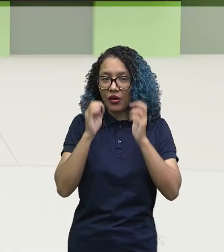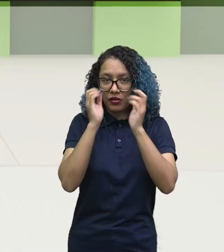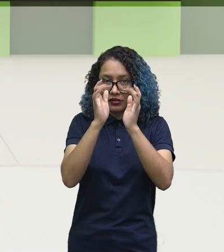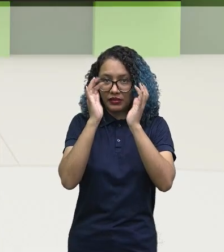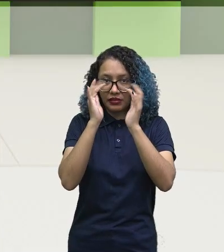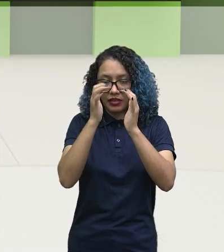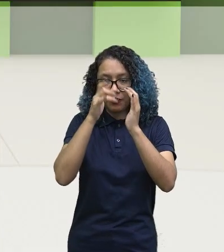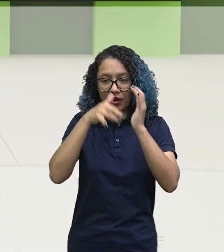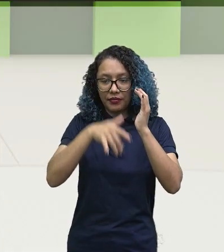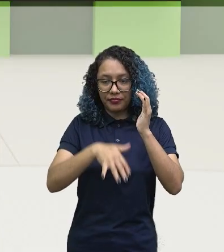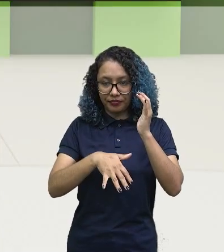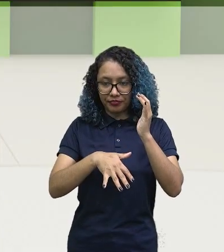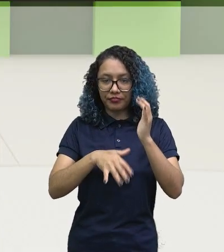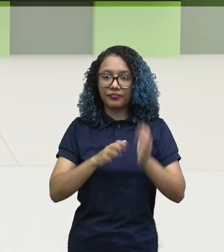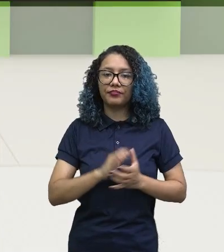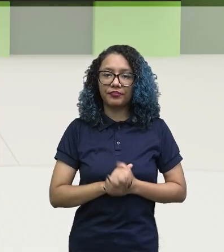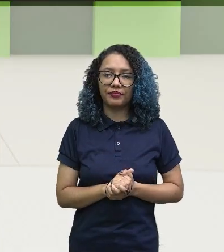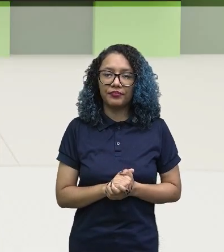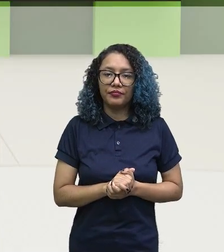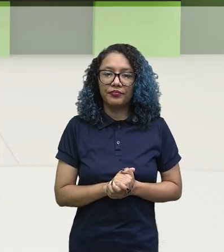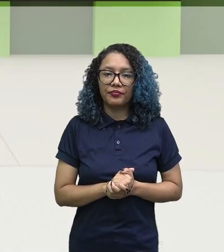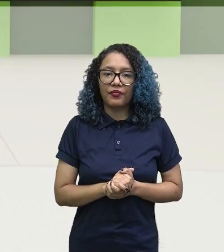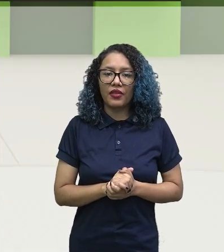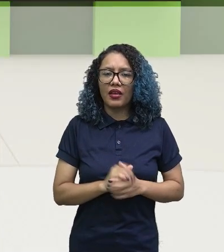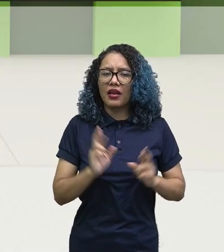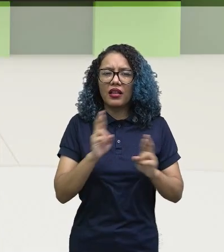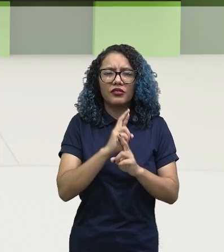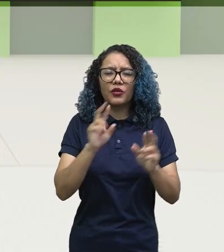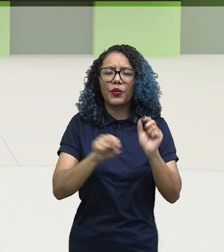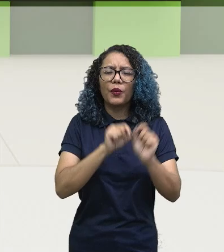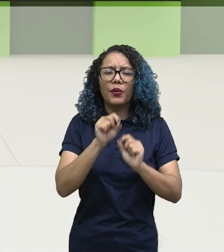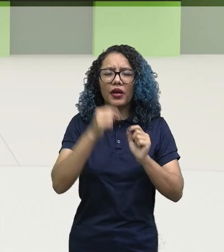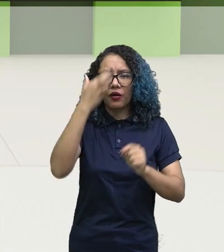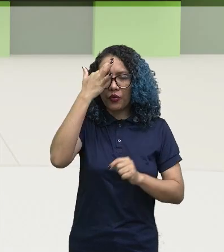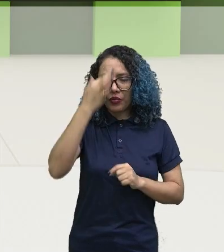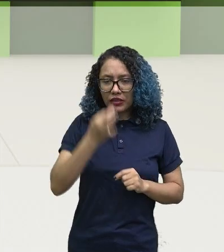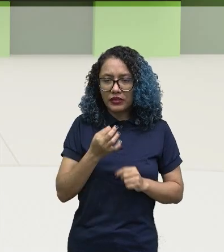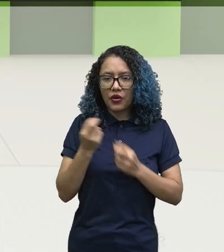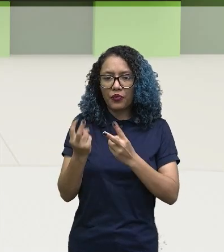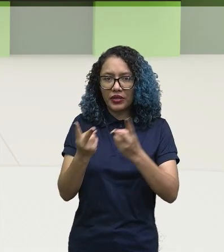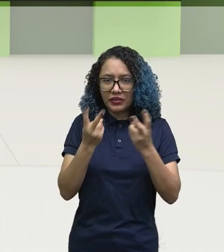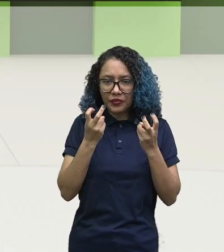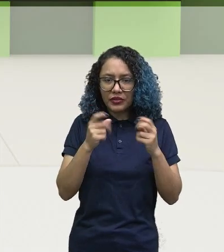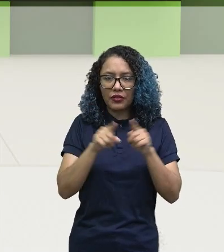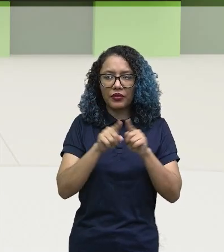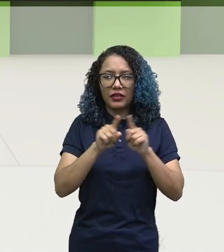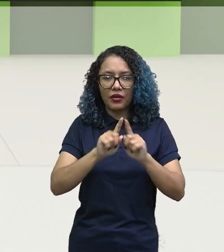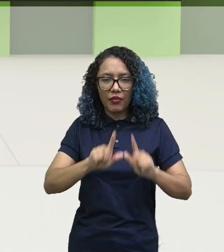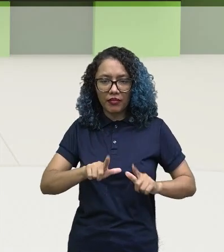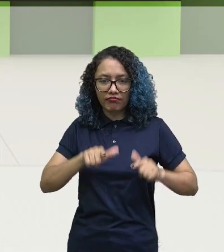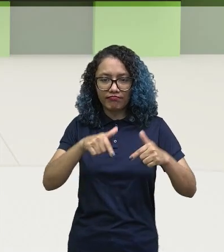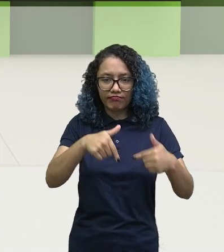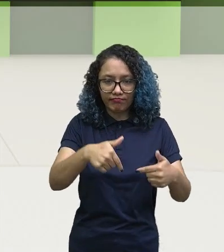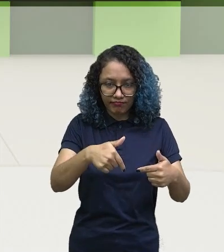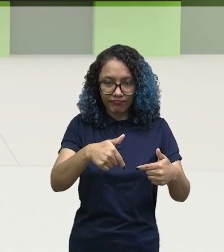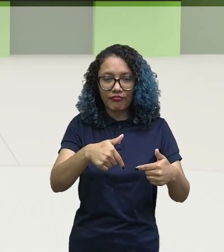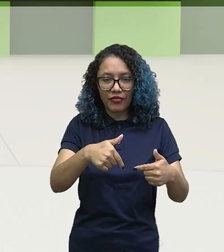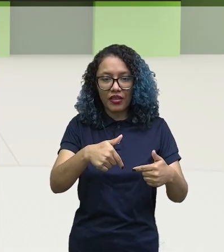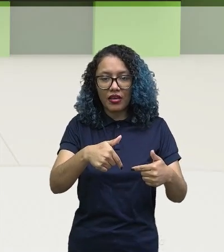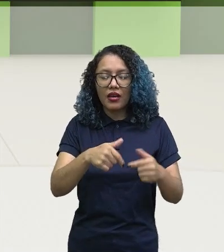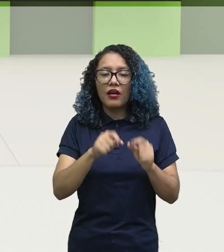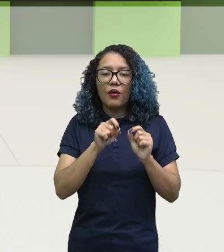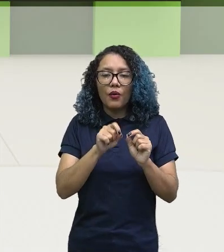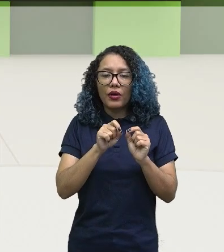que é um sistema que está relacionado com a compreensão, a percepção e resposta aos